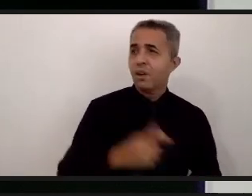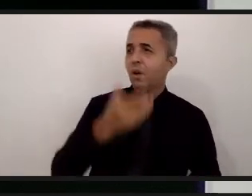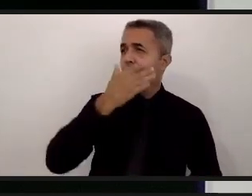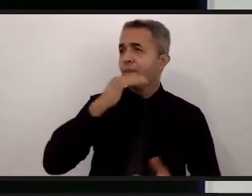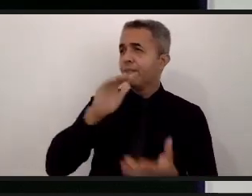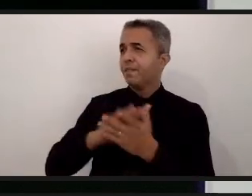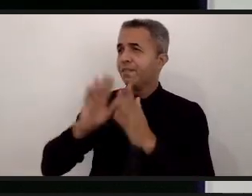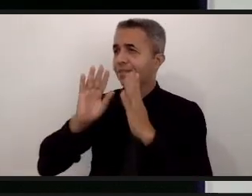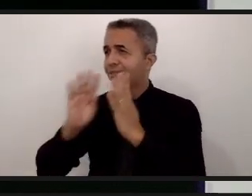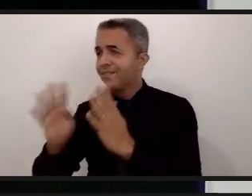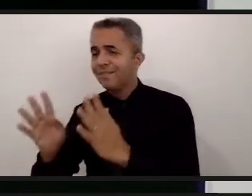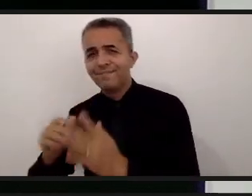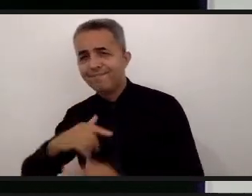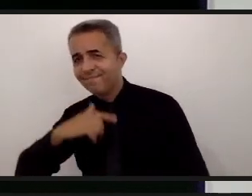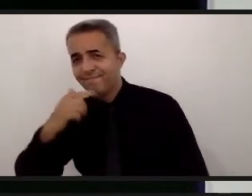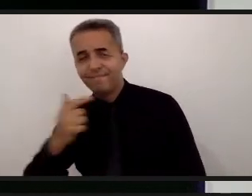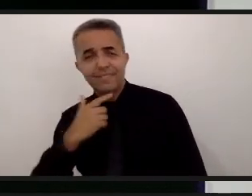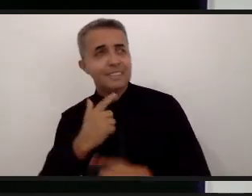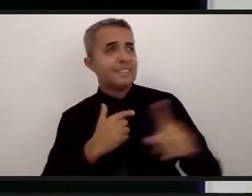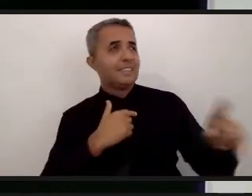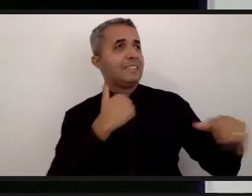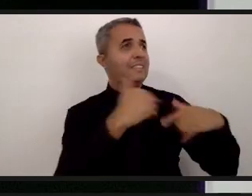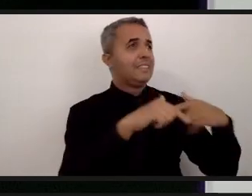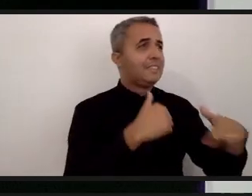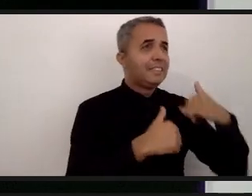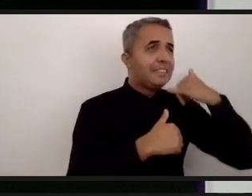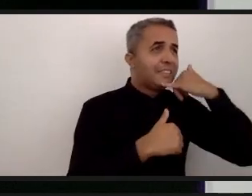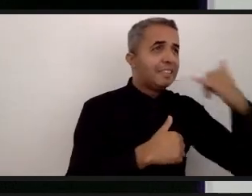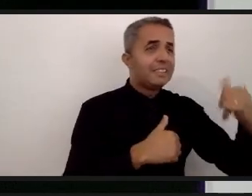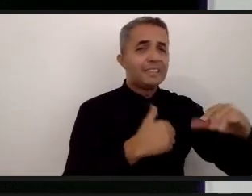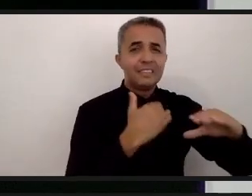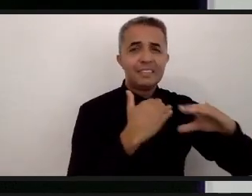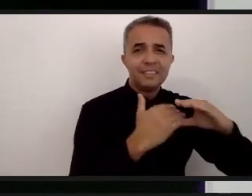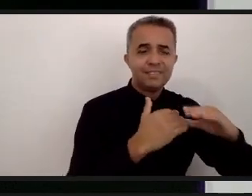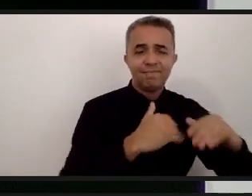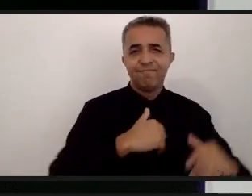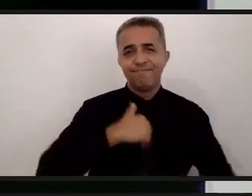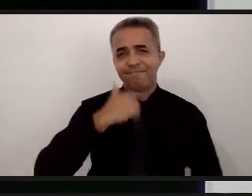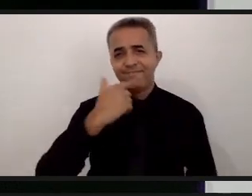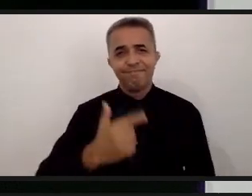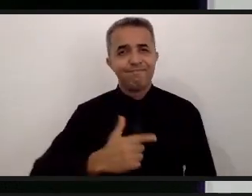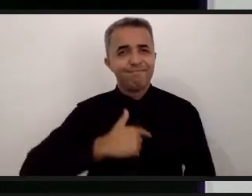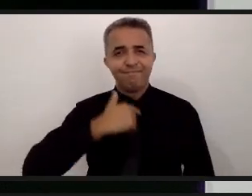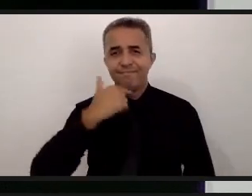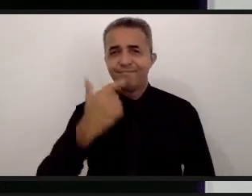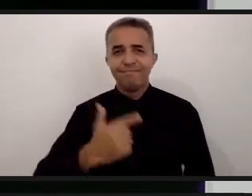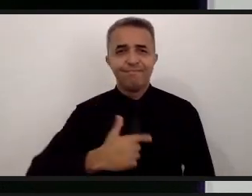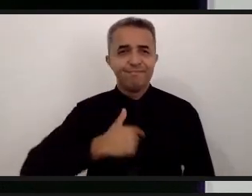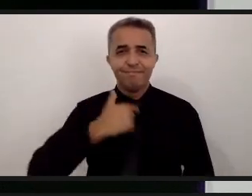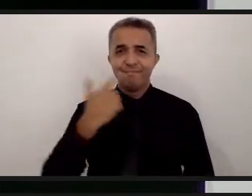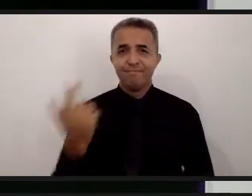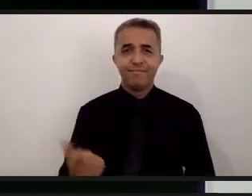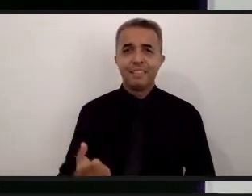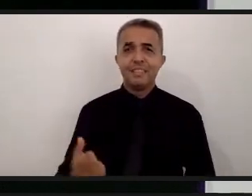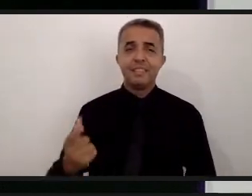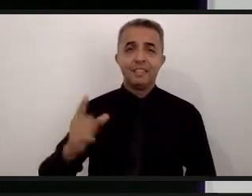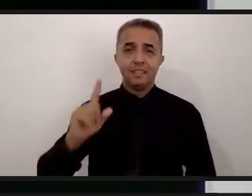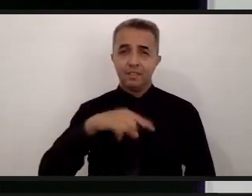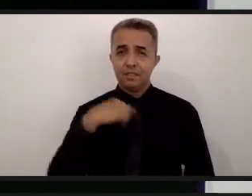eu não consegui fazer determinada tarefa, ligar, responder uma mensagem, enfim. O mundo nos impõe e tem imposto para as